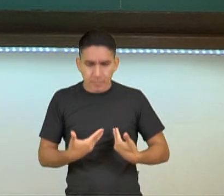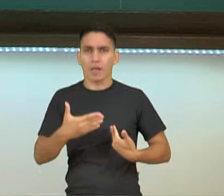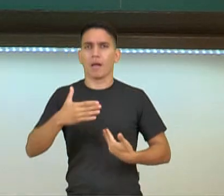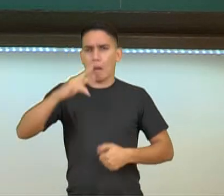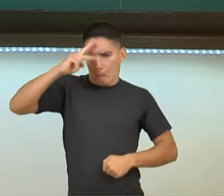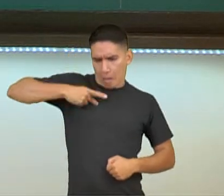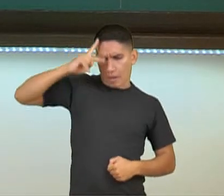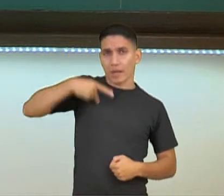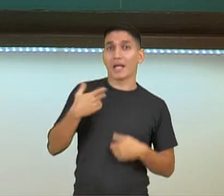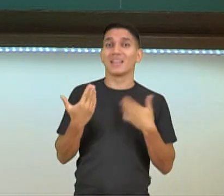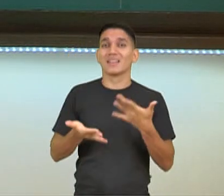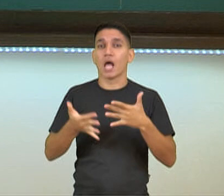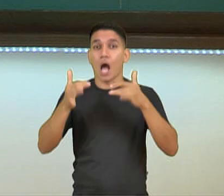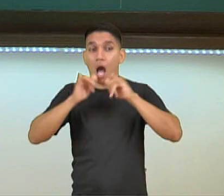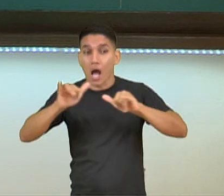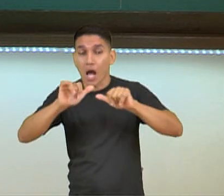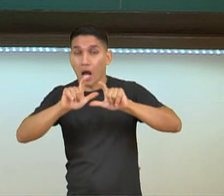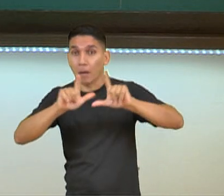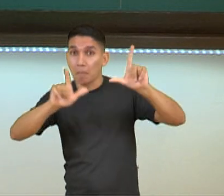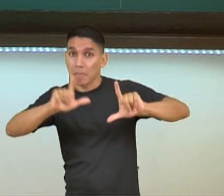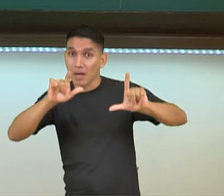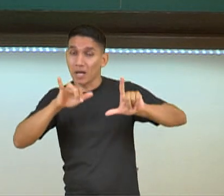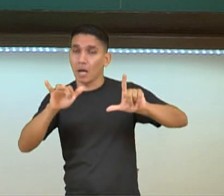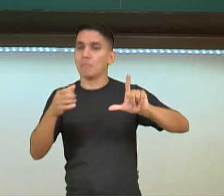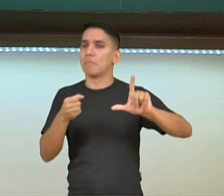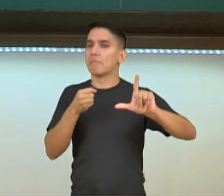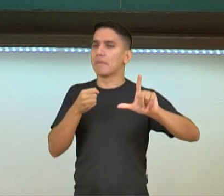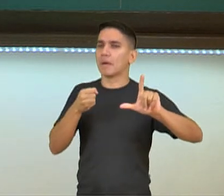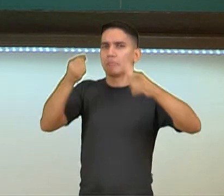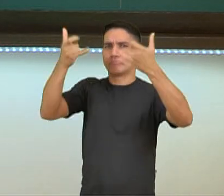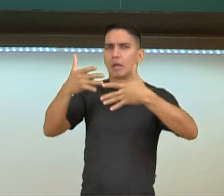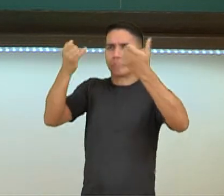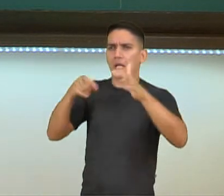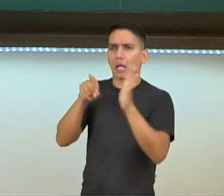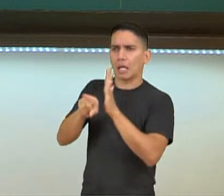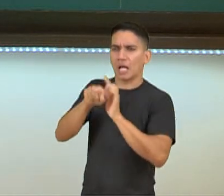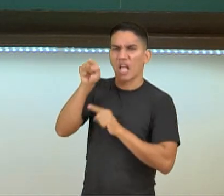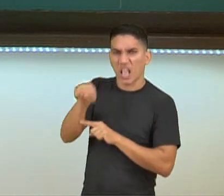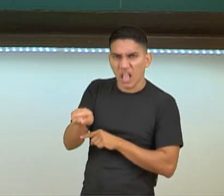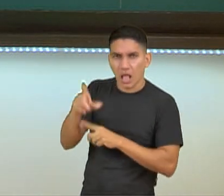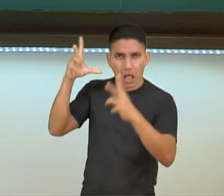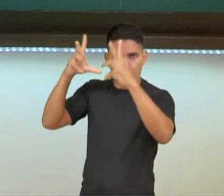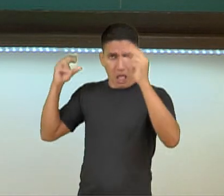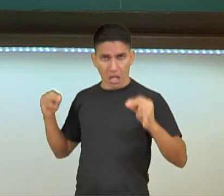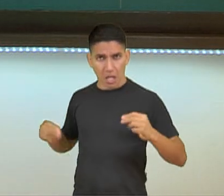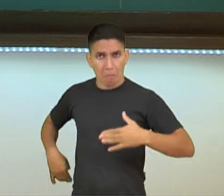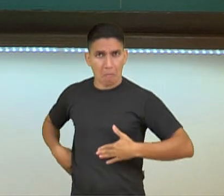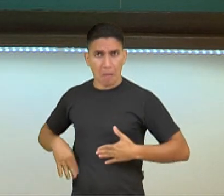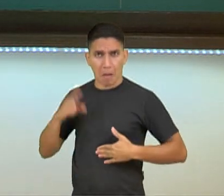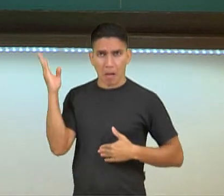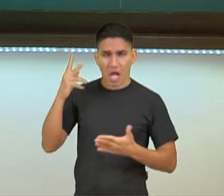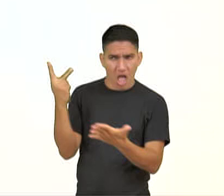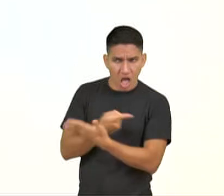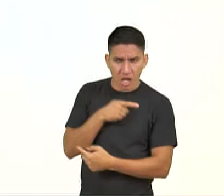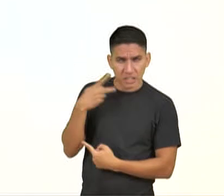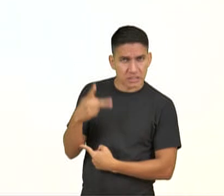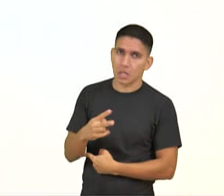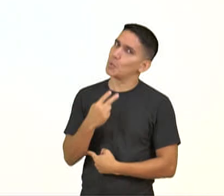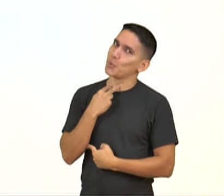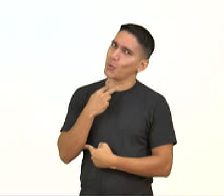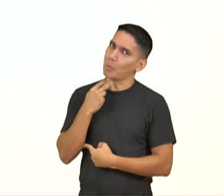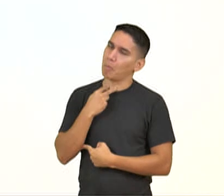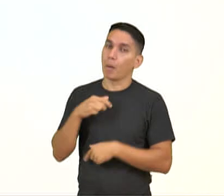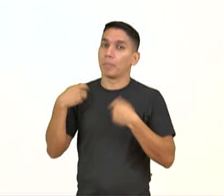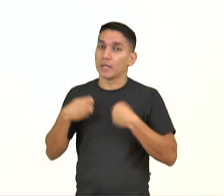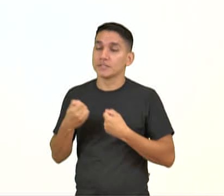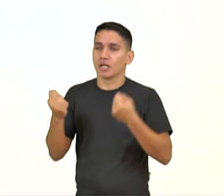ela não poderia falar mal de Napoleão Bonaparte, mas tinha que mostrar toda a glória do trabalho dele. Também a